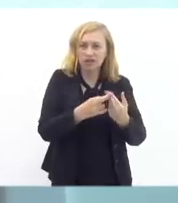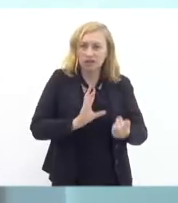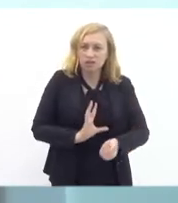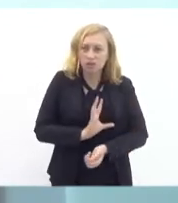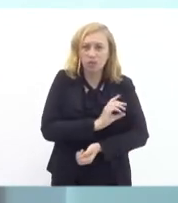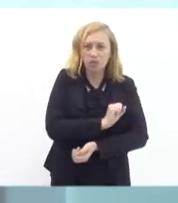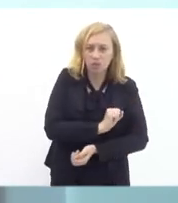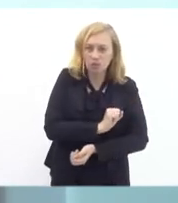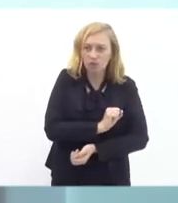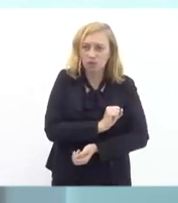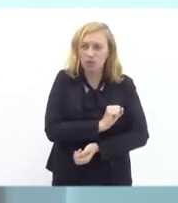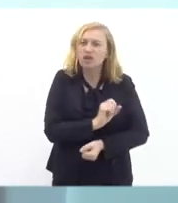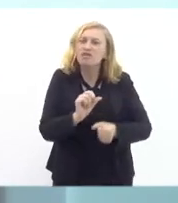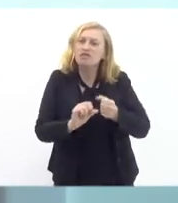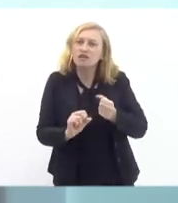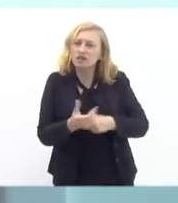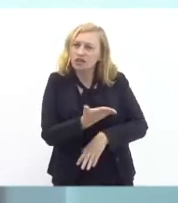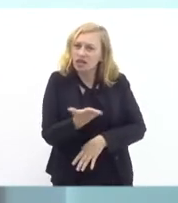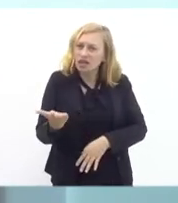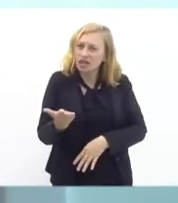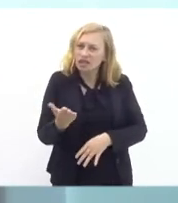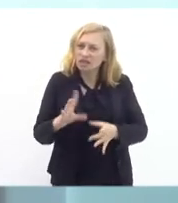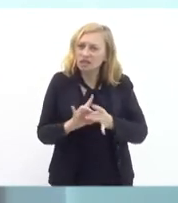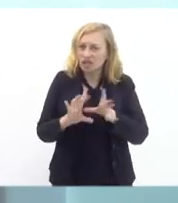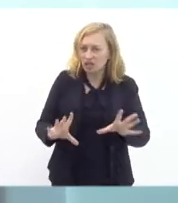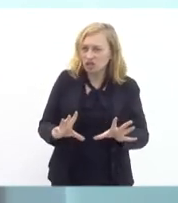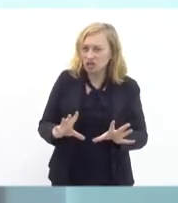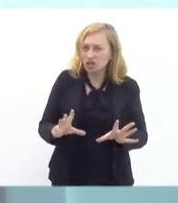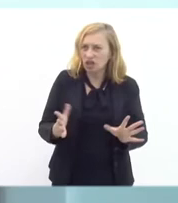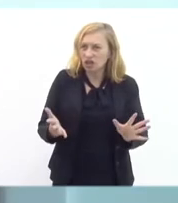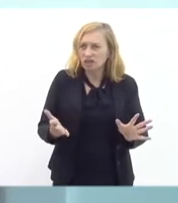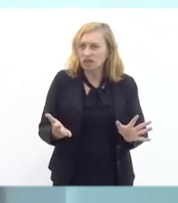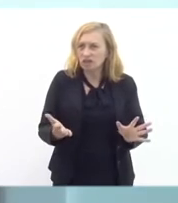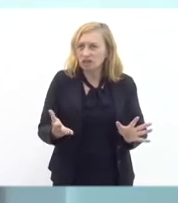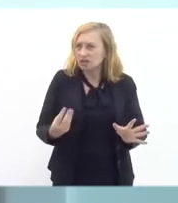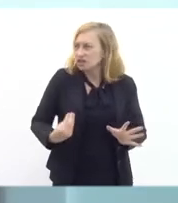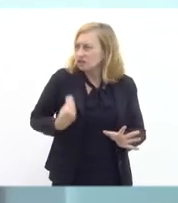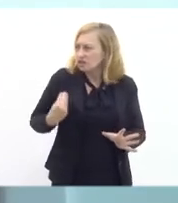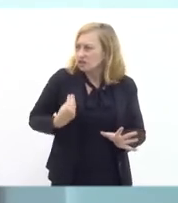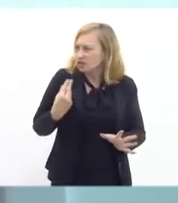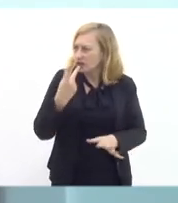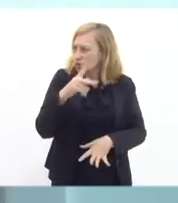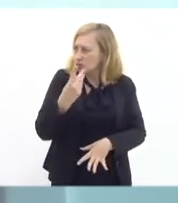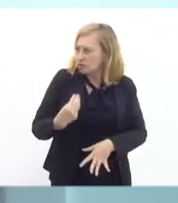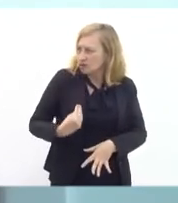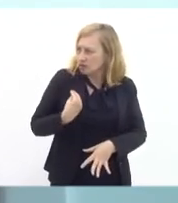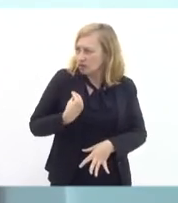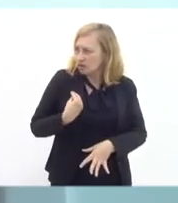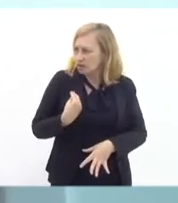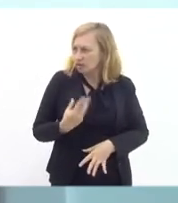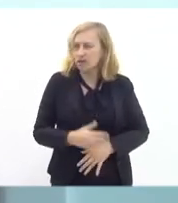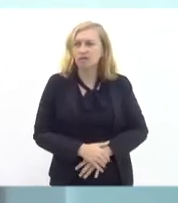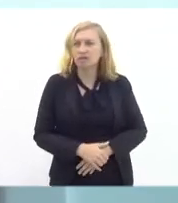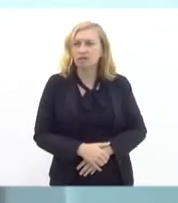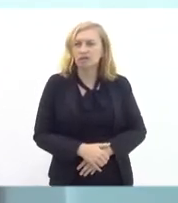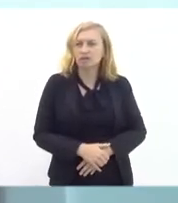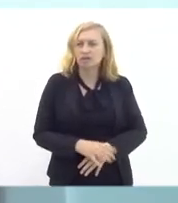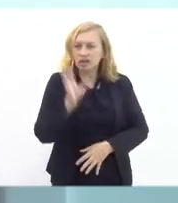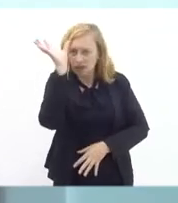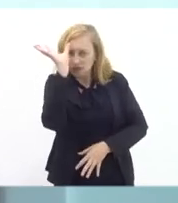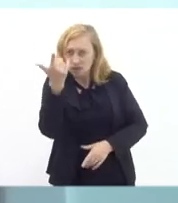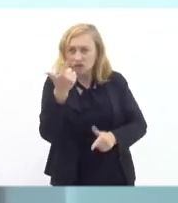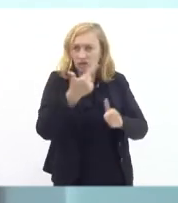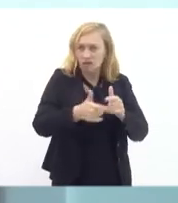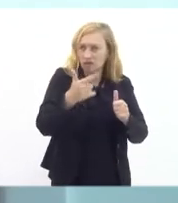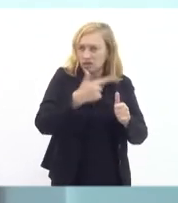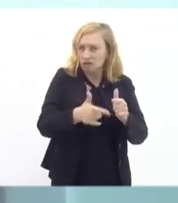apaixonada que faz com que eles deixem de viver a sua vida para viver em função de solucionar